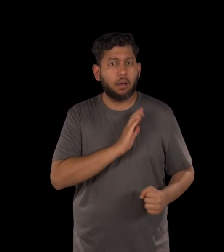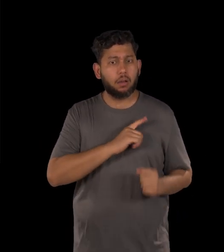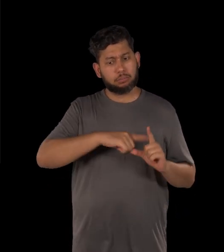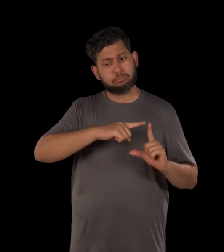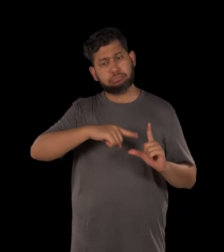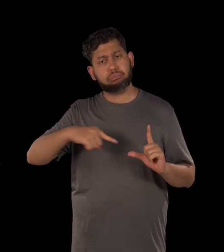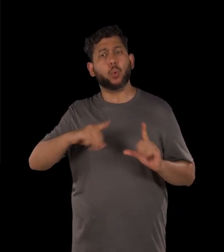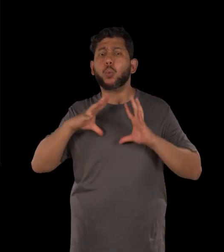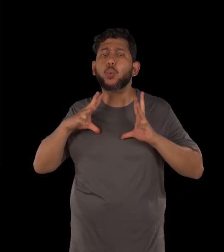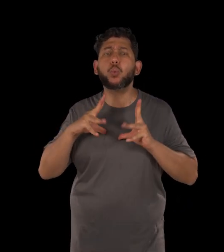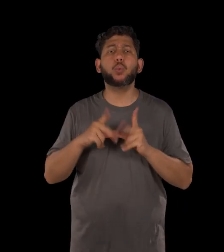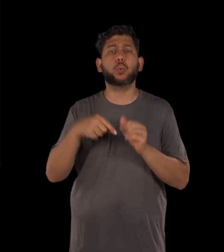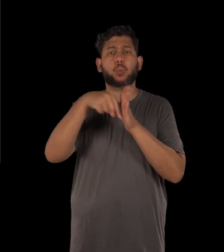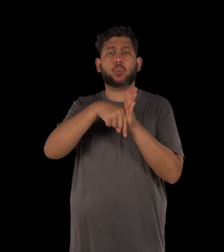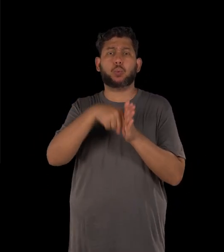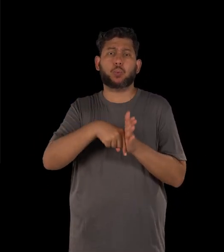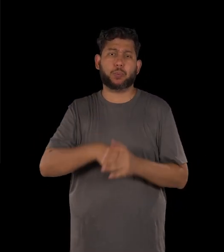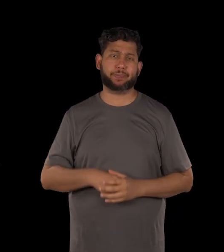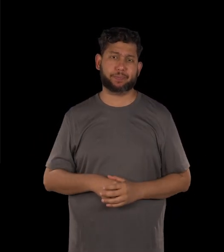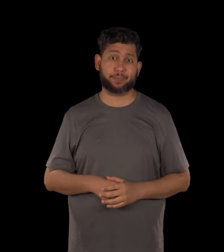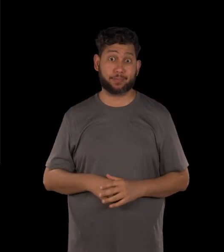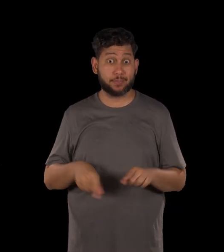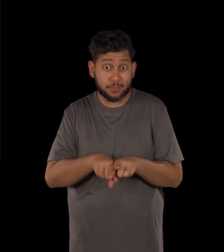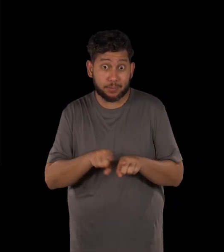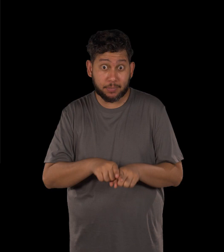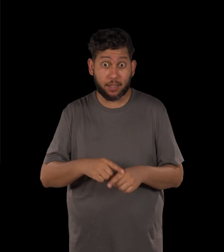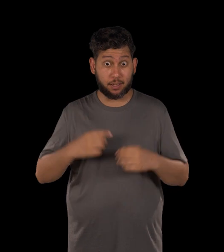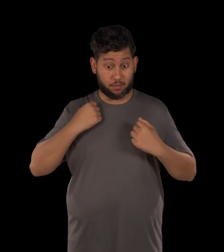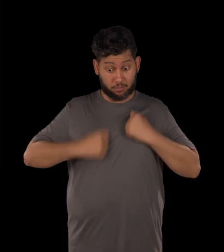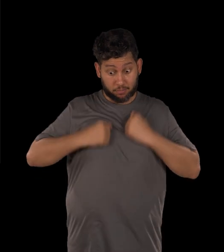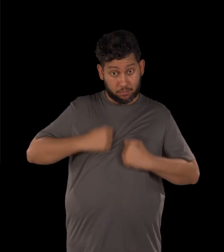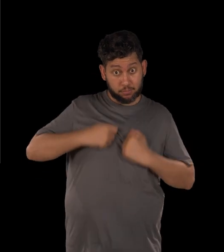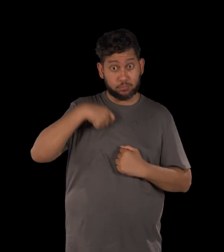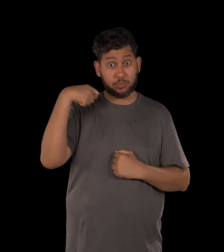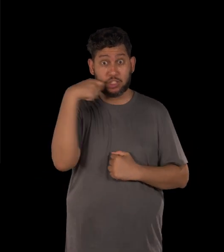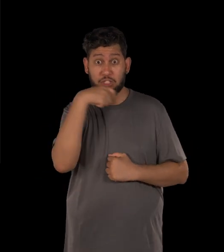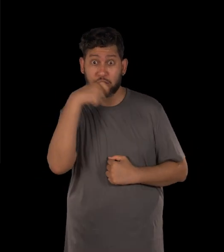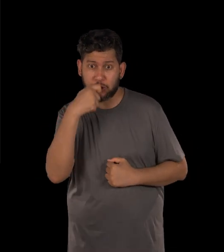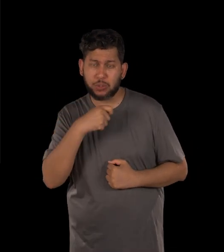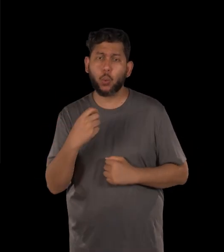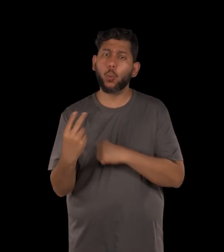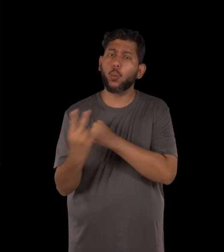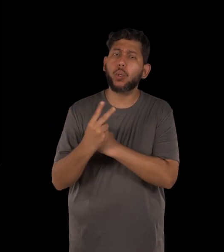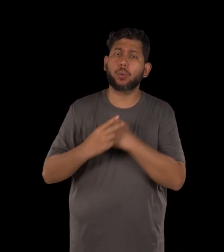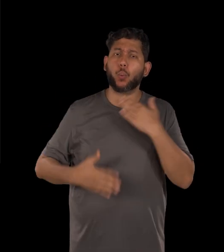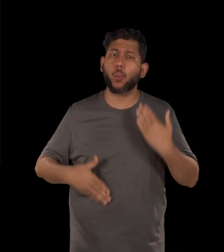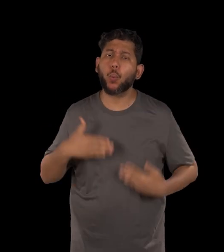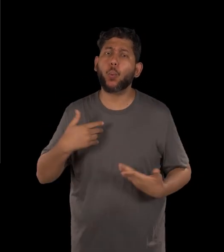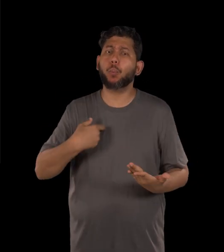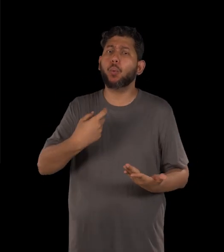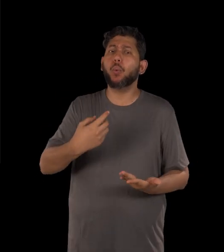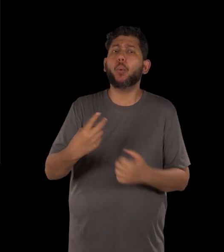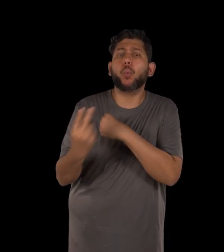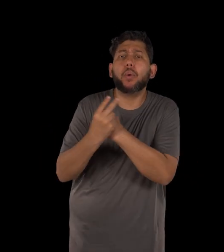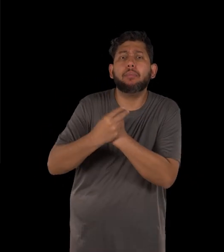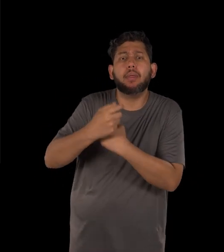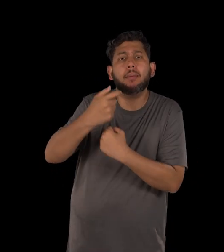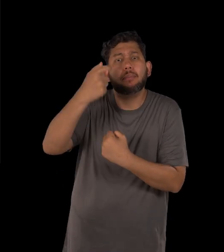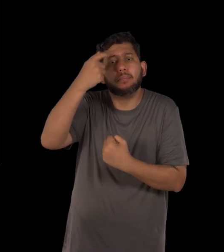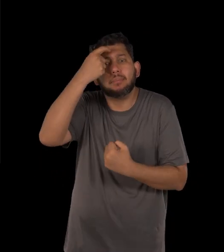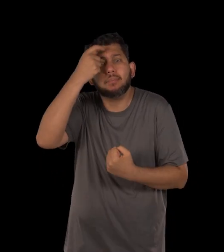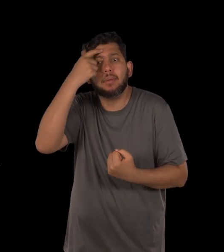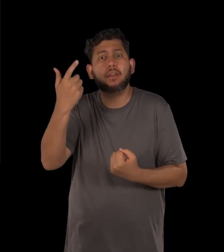de higiene, boa alimentação e cuidados com o corpo e a mente são poderosos aliados para se conseguir ter qualidade de